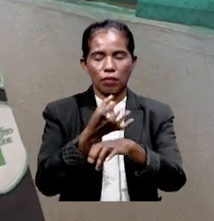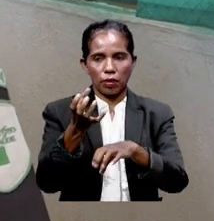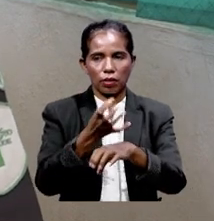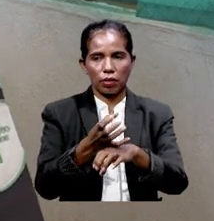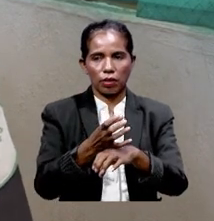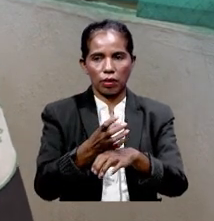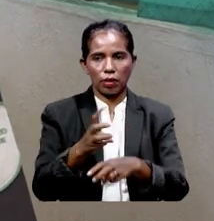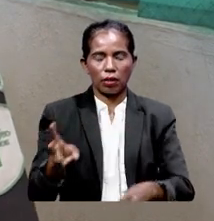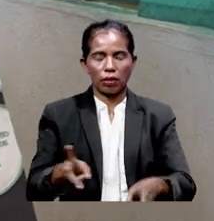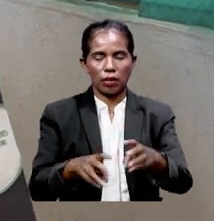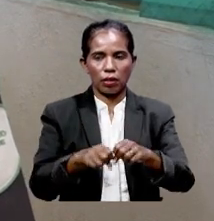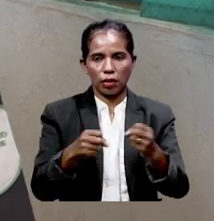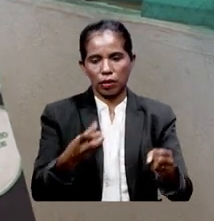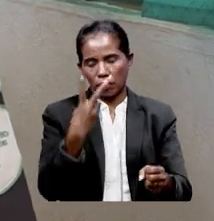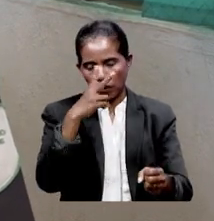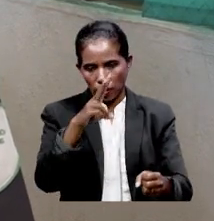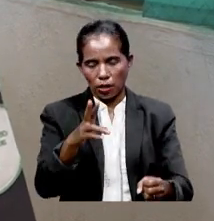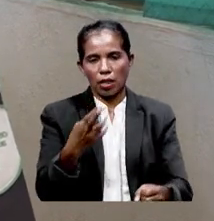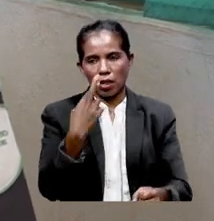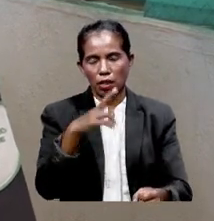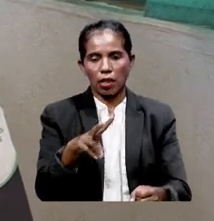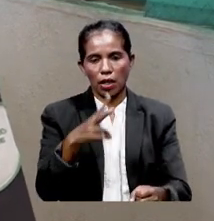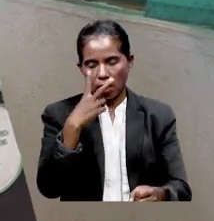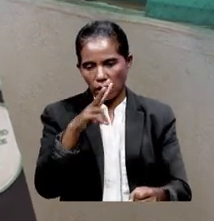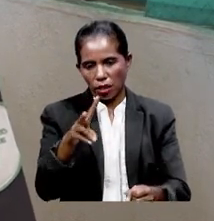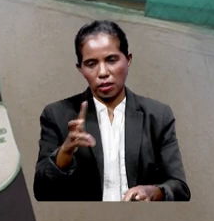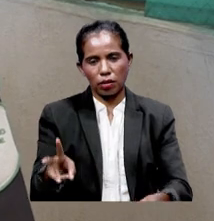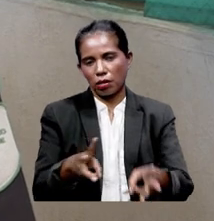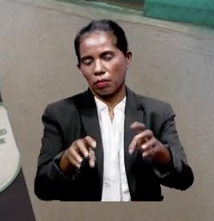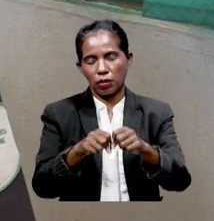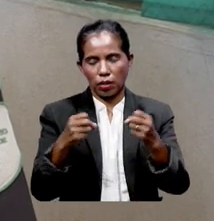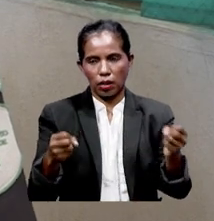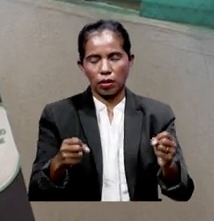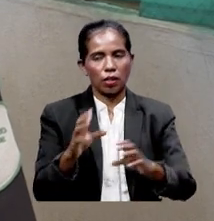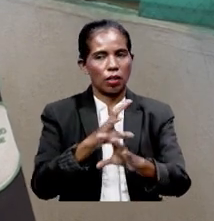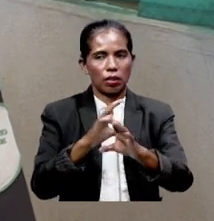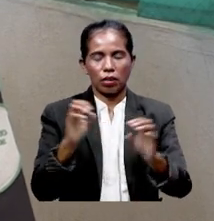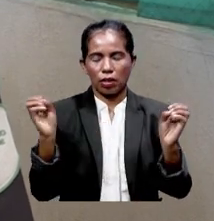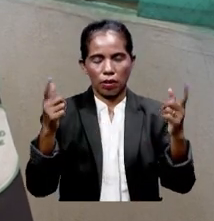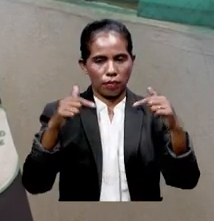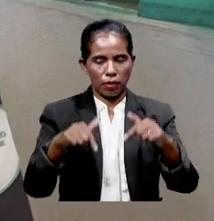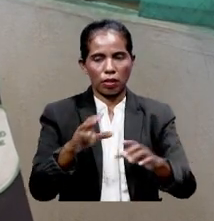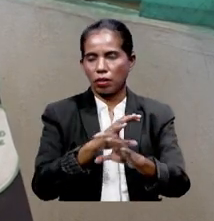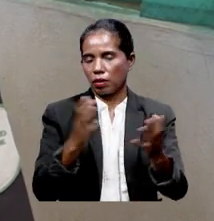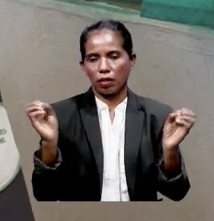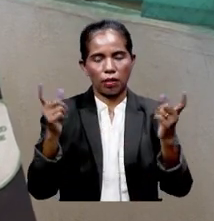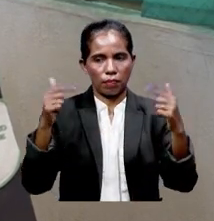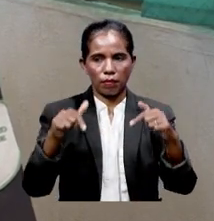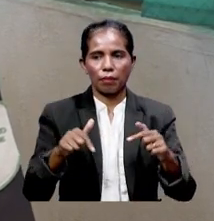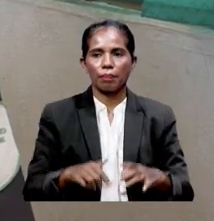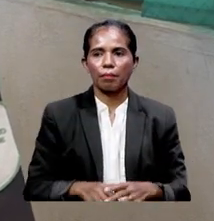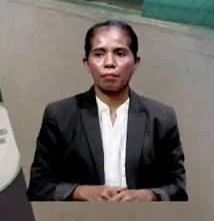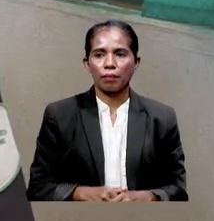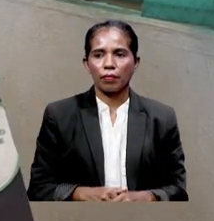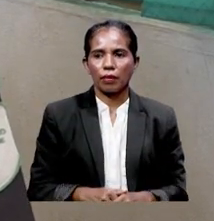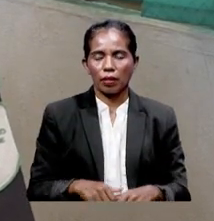estrada, se a gente pode ser rasa, cara, estrada moça, da la ruma, ambulância, mais da la ruma, la mais. Nebe, aí